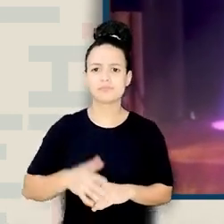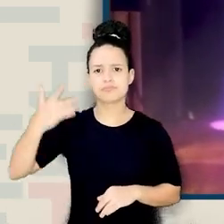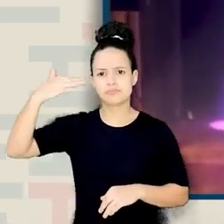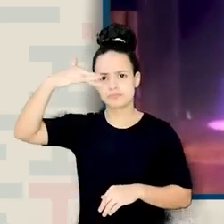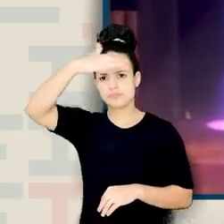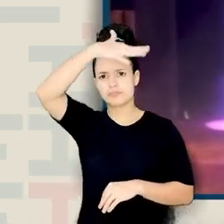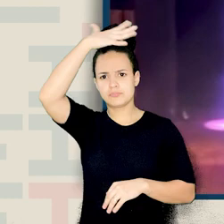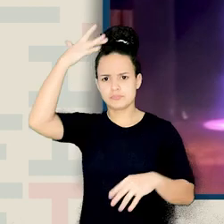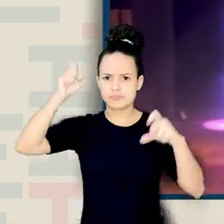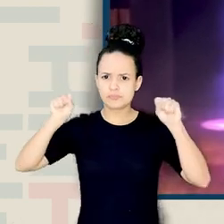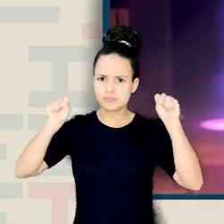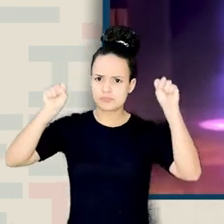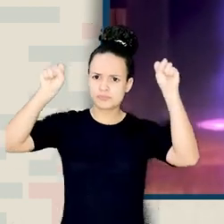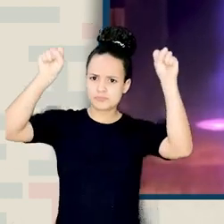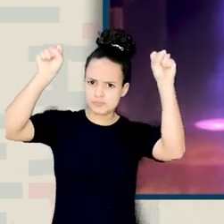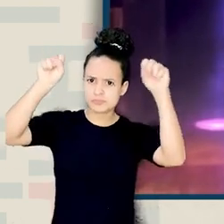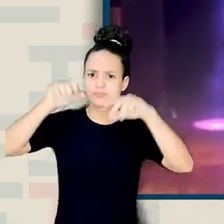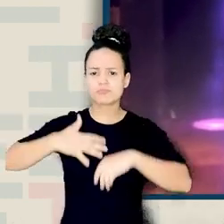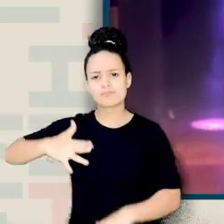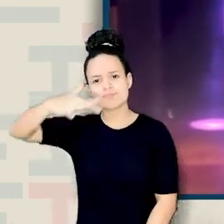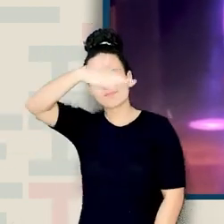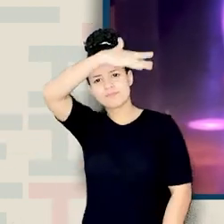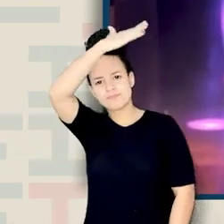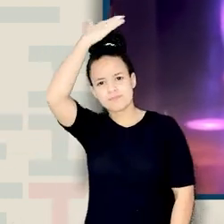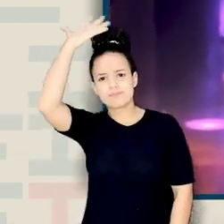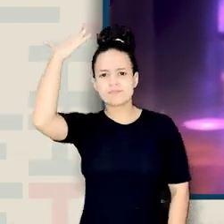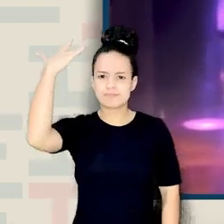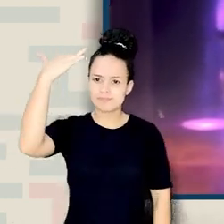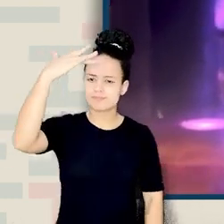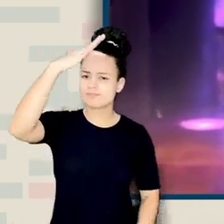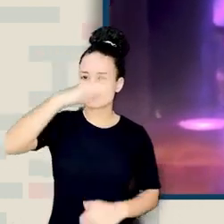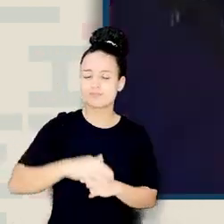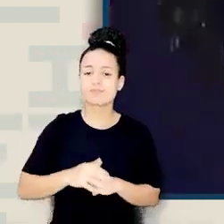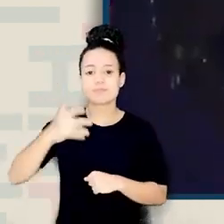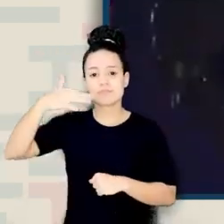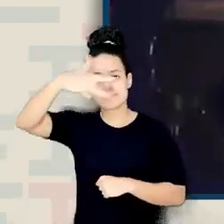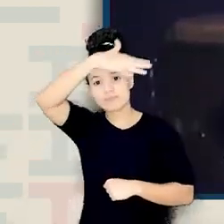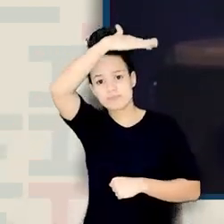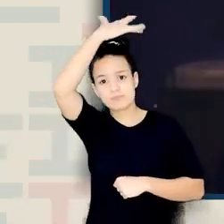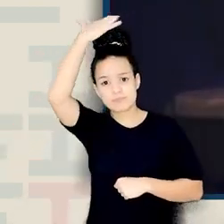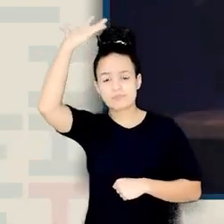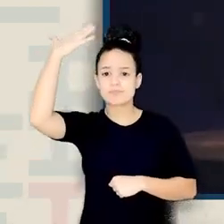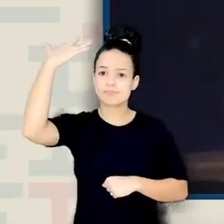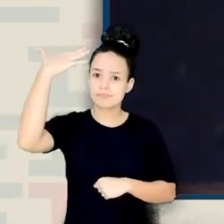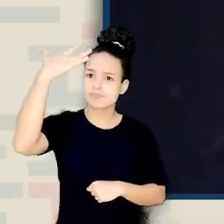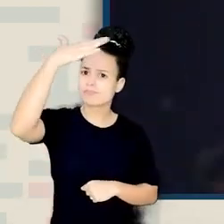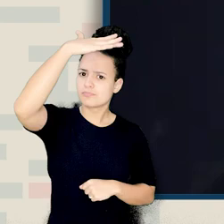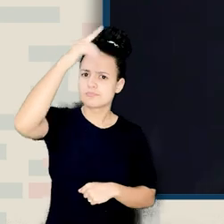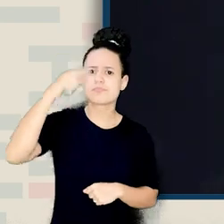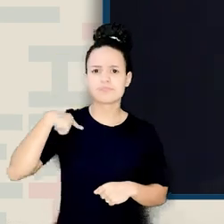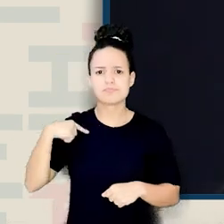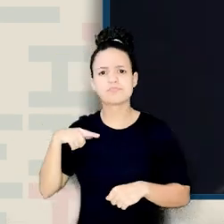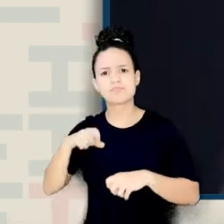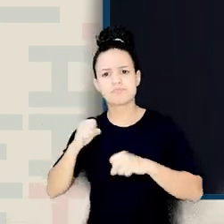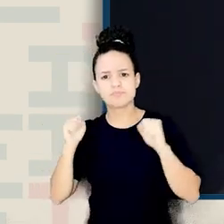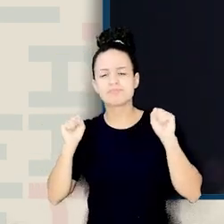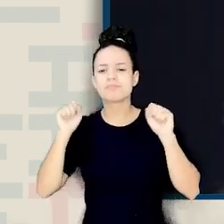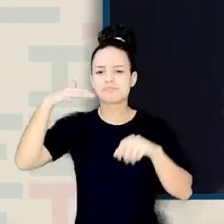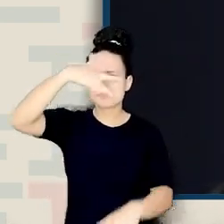Epa-rei, Anção, oiá, epa-rei, epa-rei, guia dos egus,